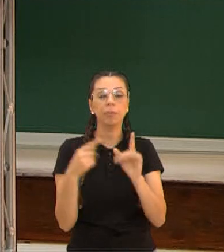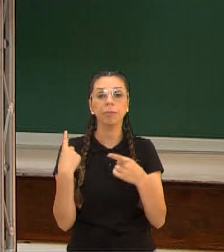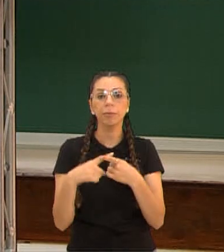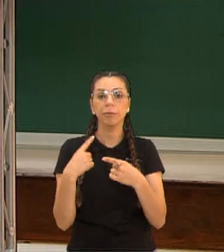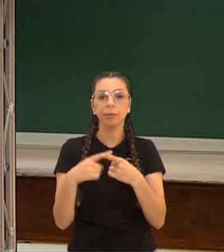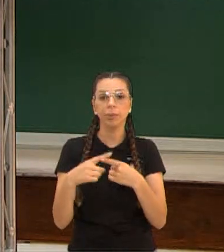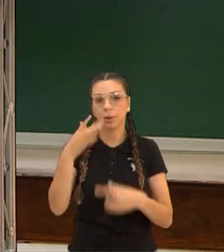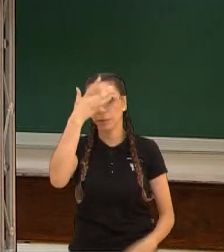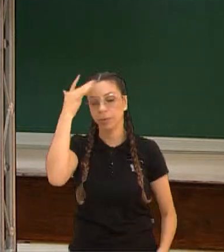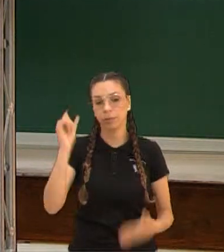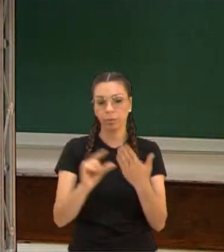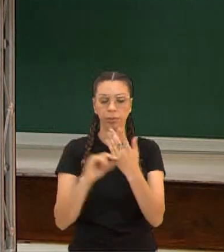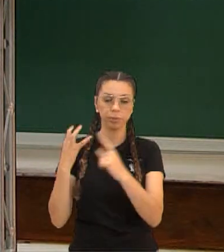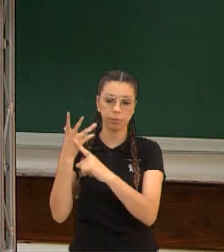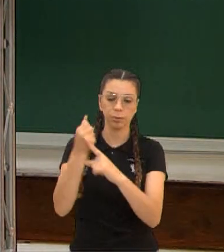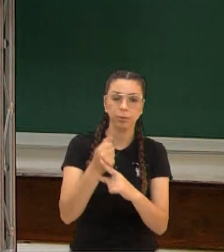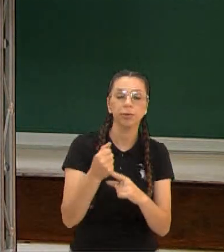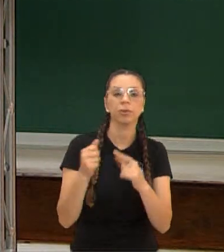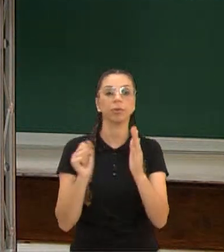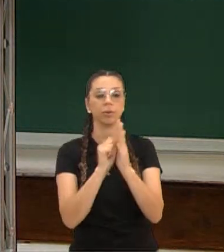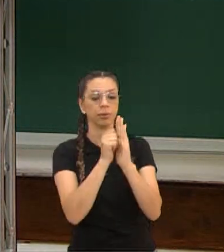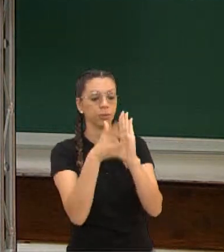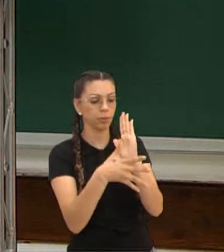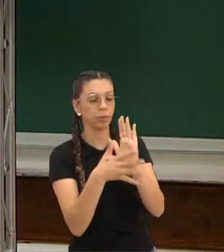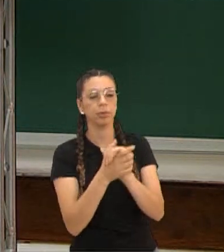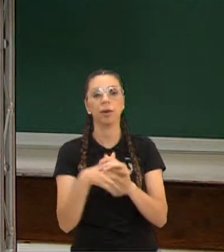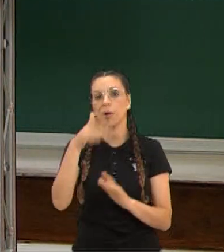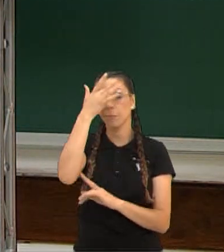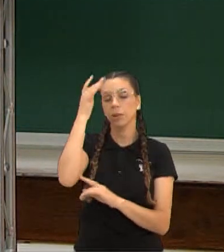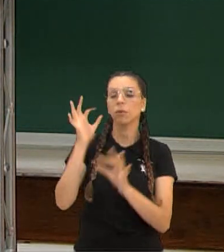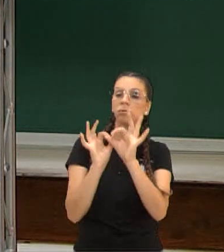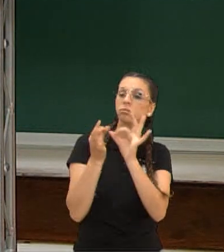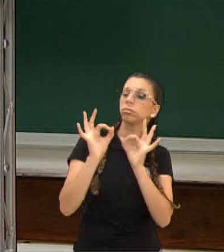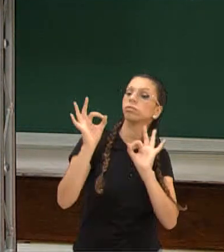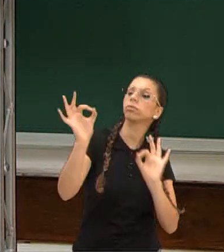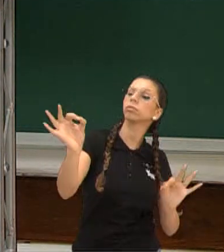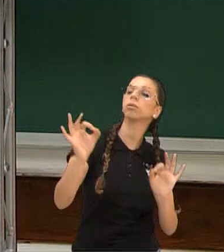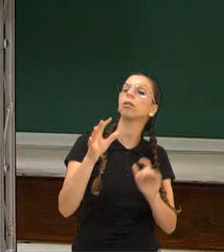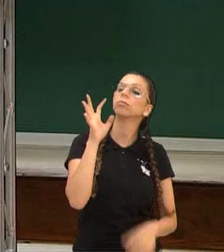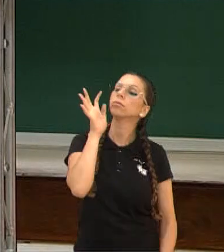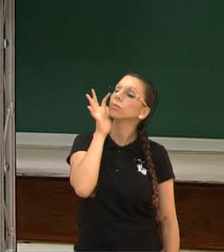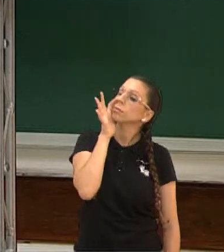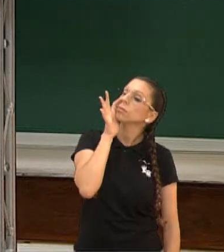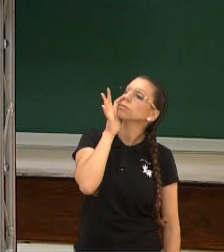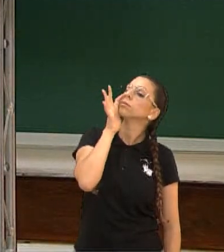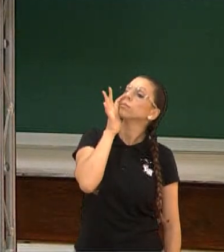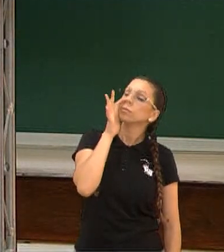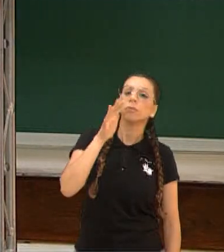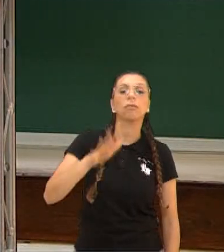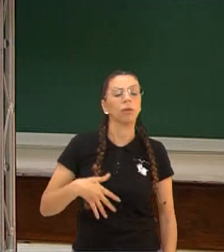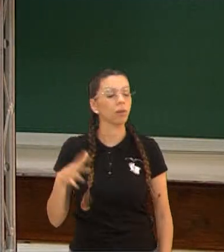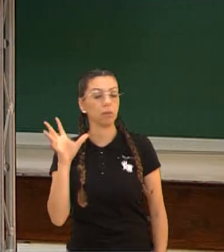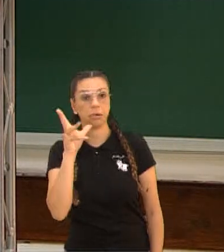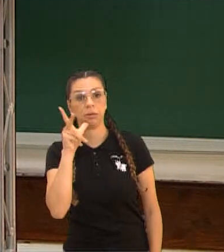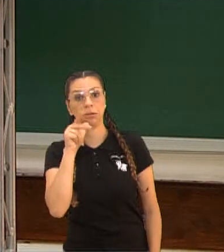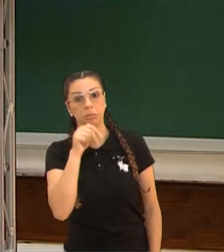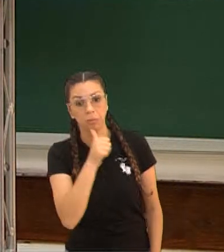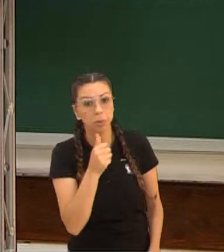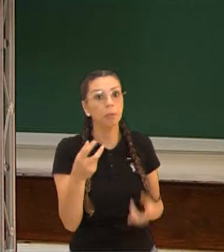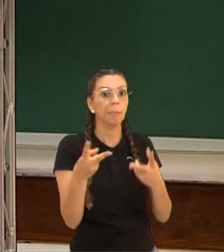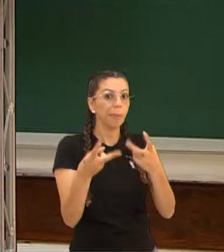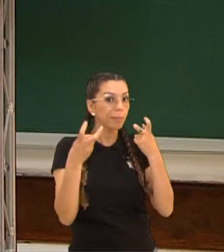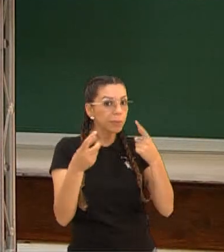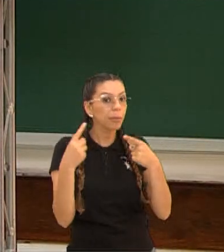os artistas impressionistas, eles faziam obra para ser admirada de longe e demoraram para perceber isso, né? Foram